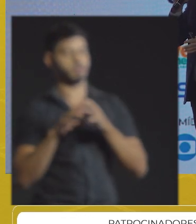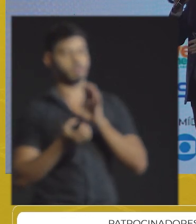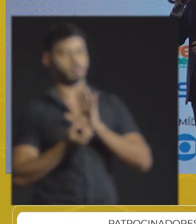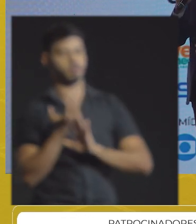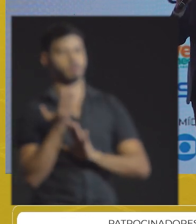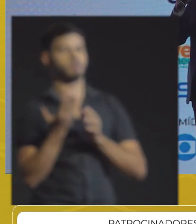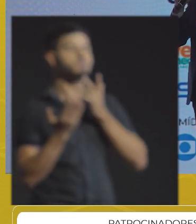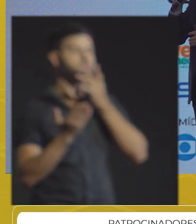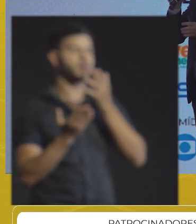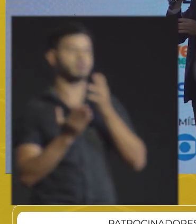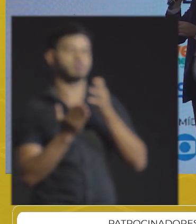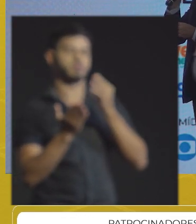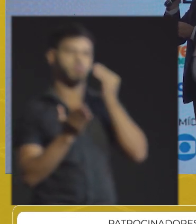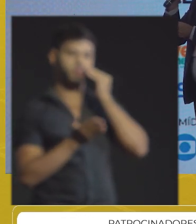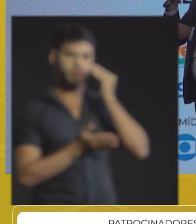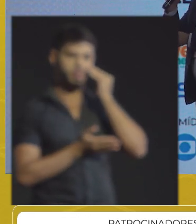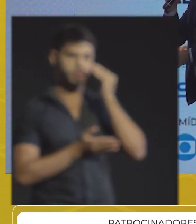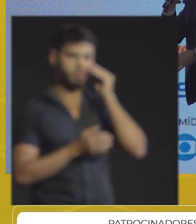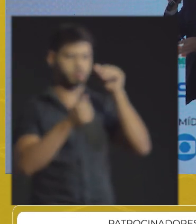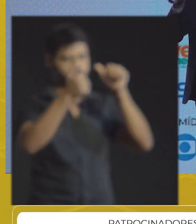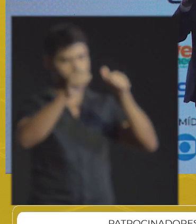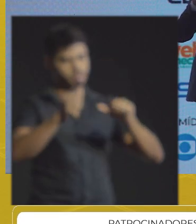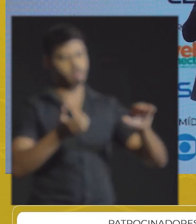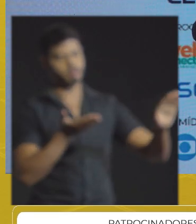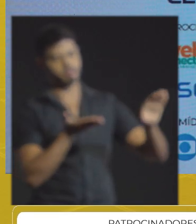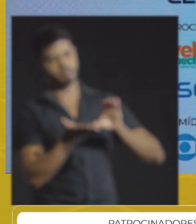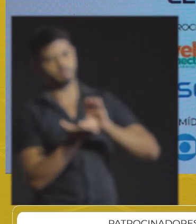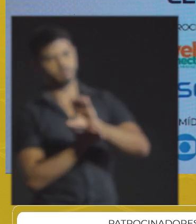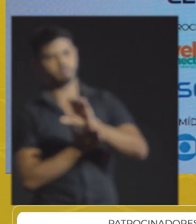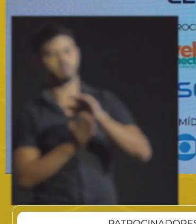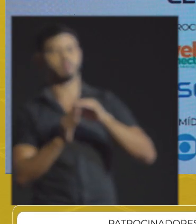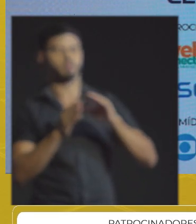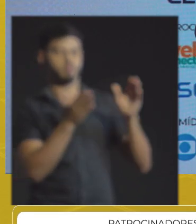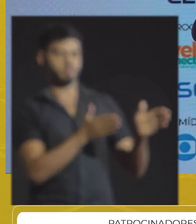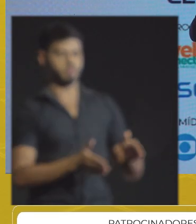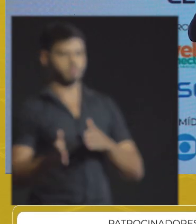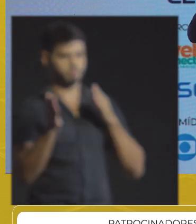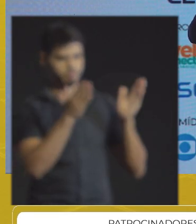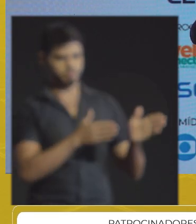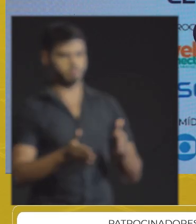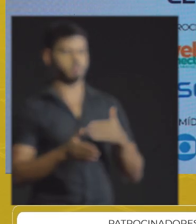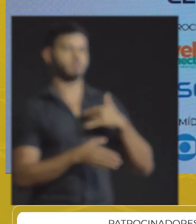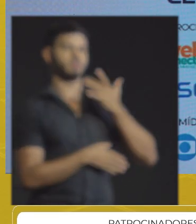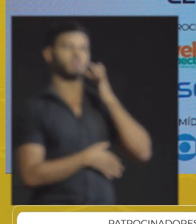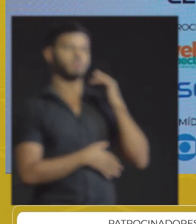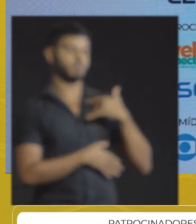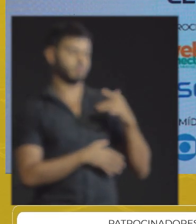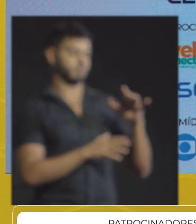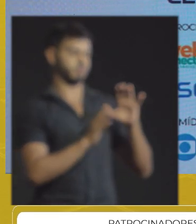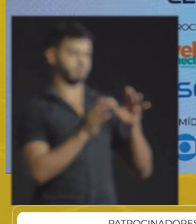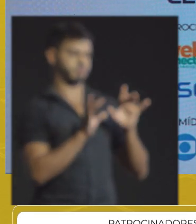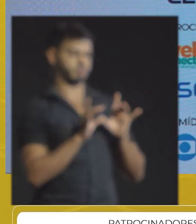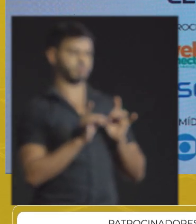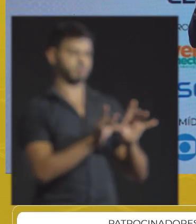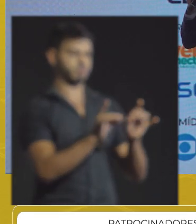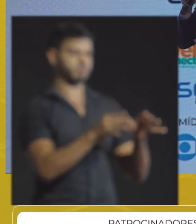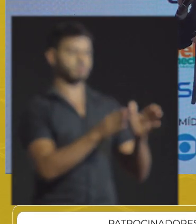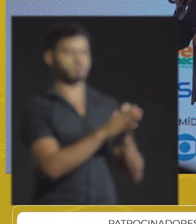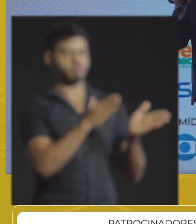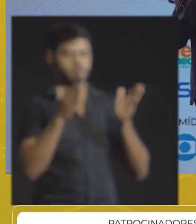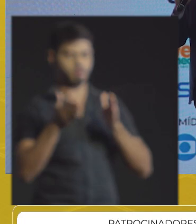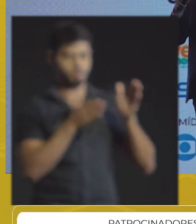simulador de análise de retorno de investimento para projetos de autoprodução seja saindo do mercado cativo para auto